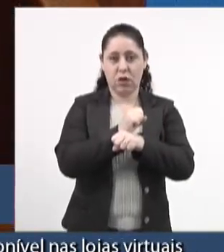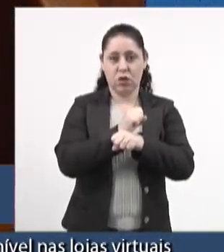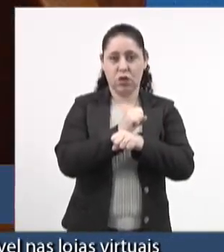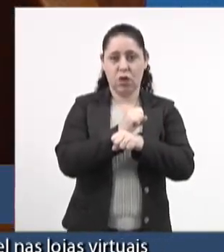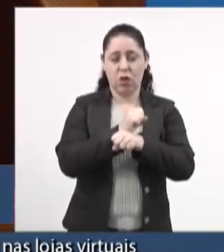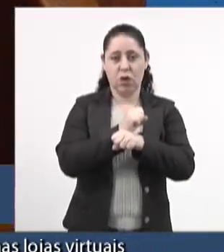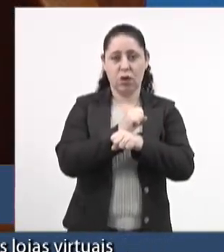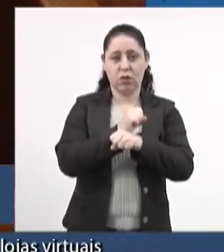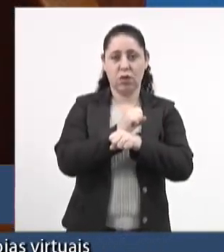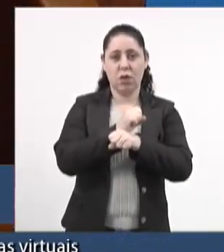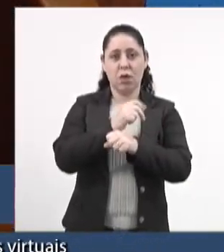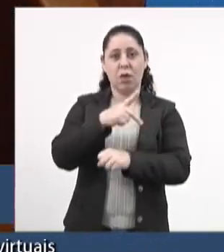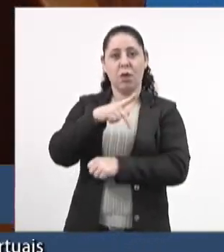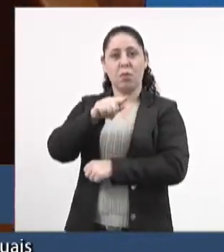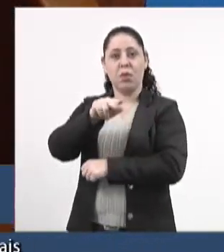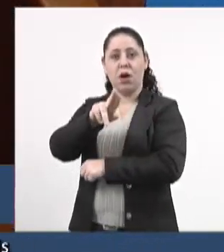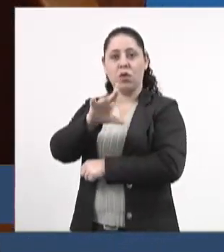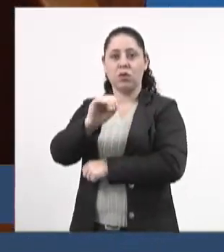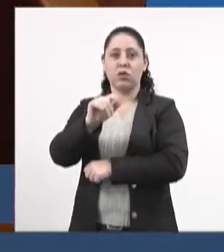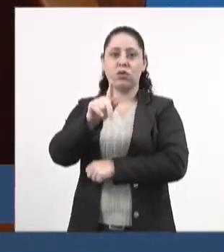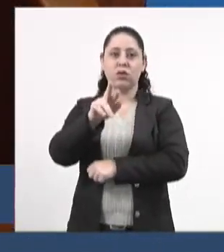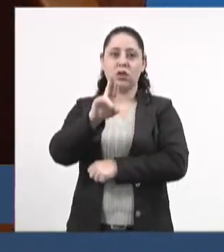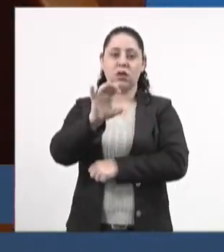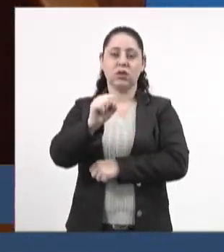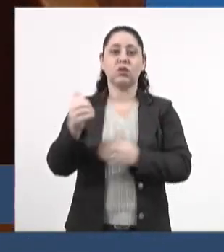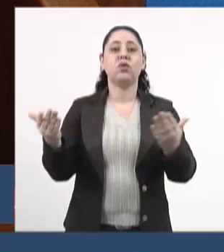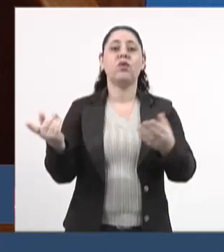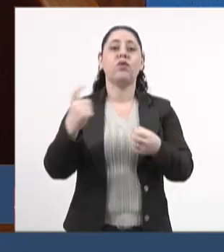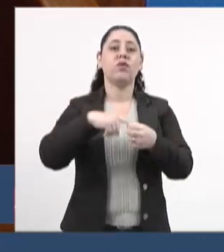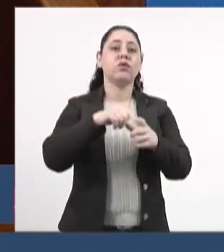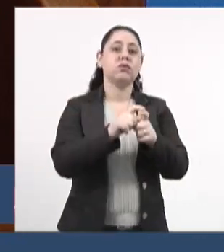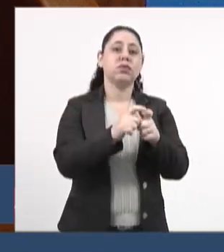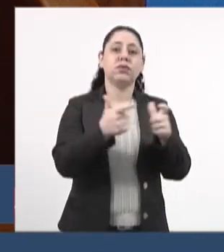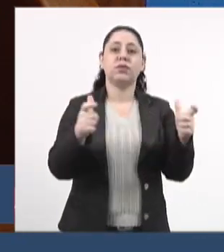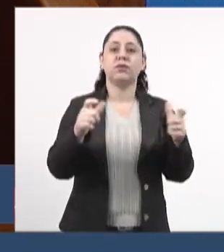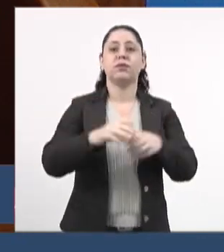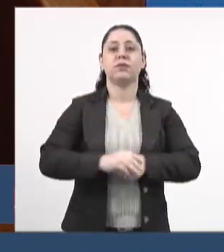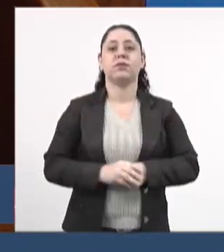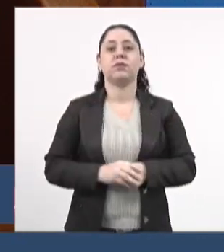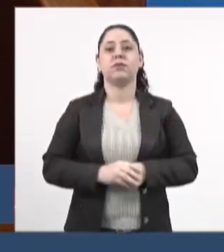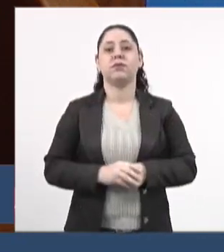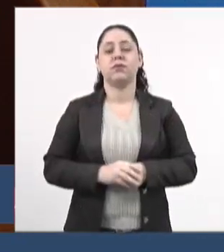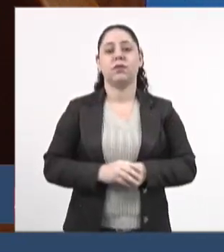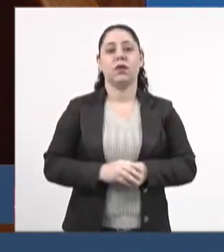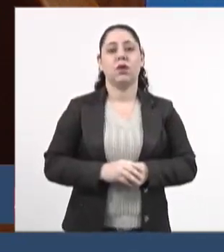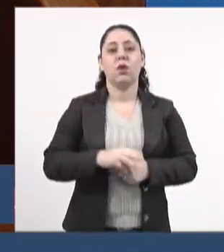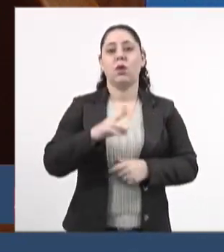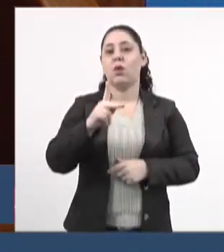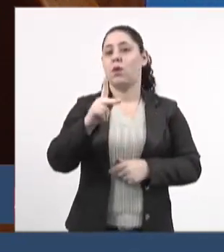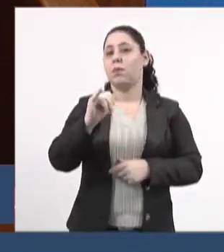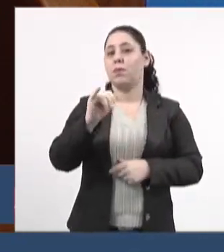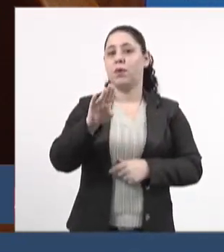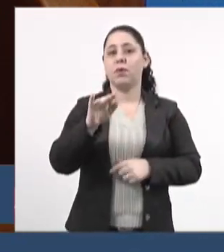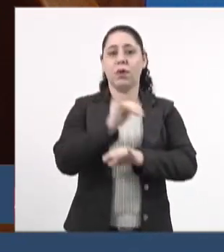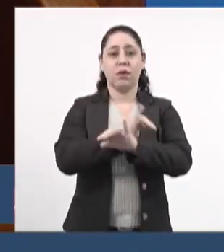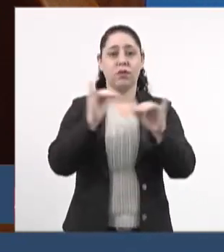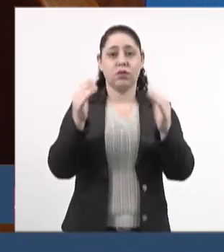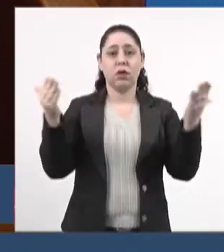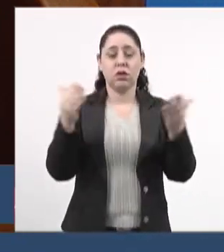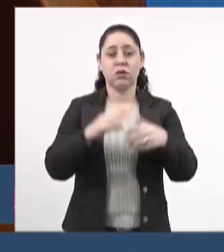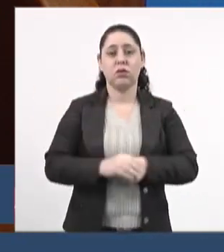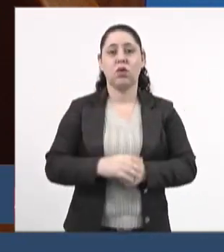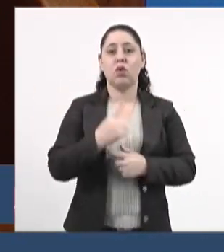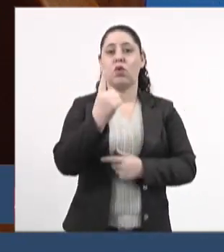idiota chamado Paulo Guedes, hoje ela voltou a crescer. O PIB foi anunciado